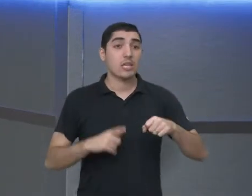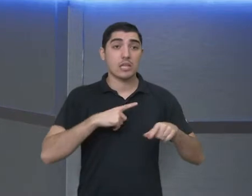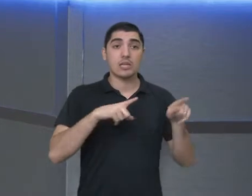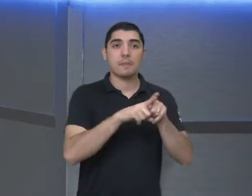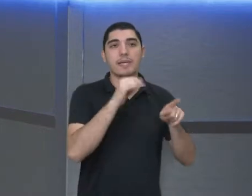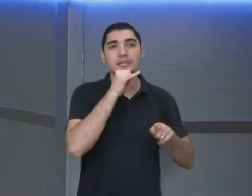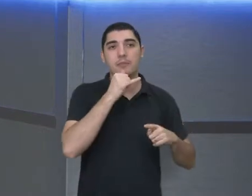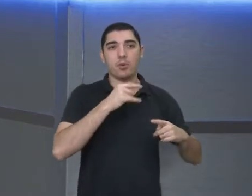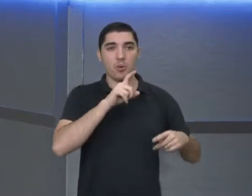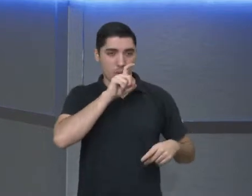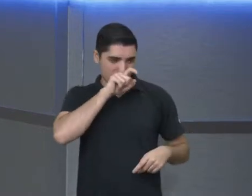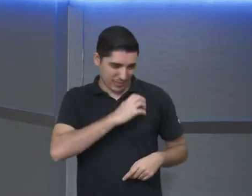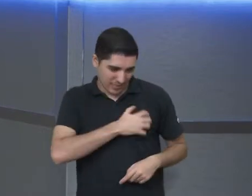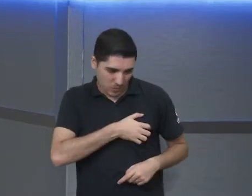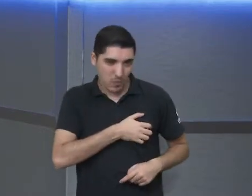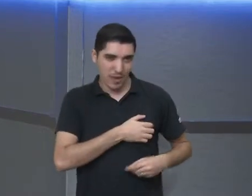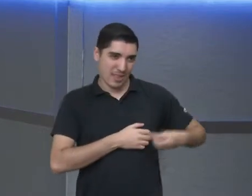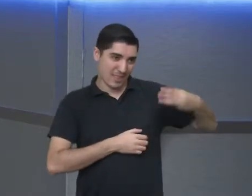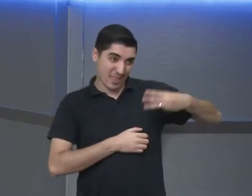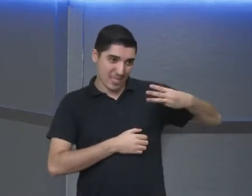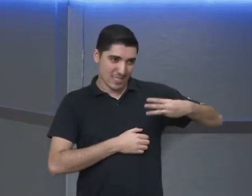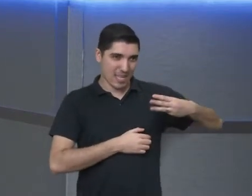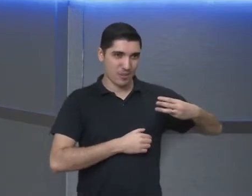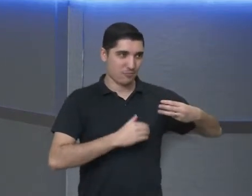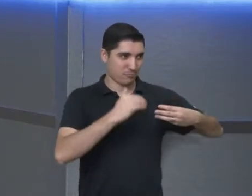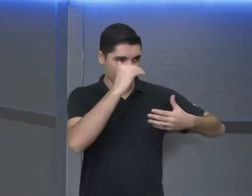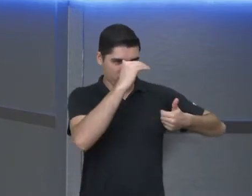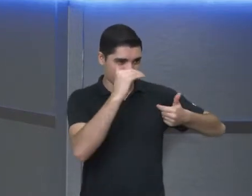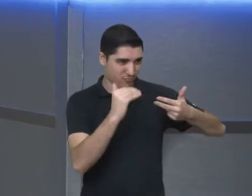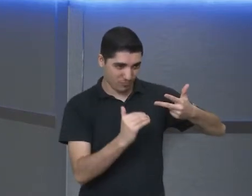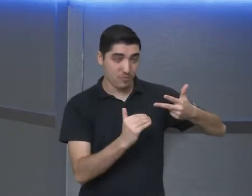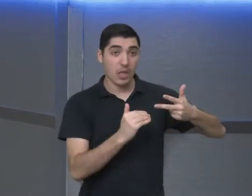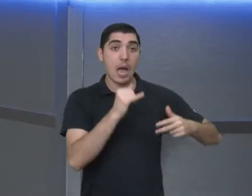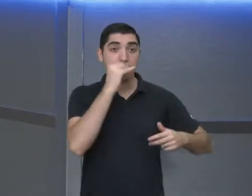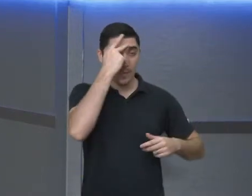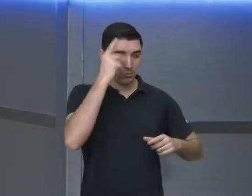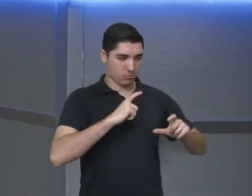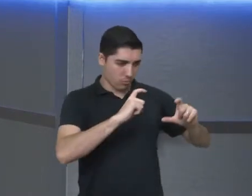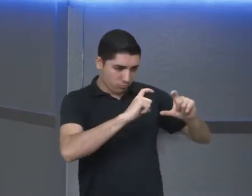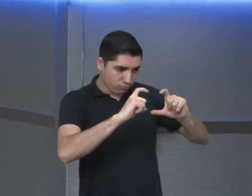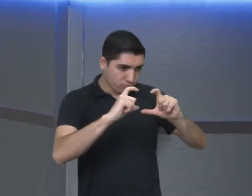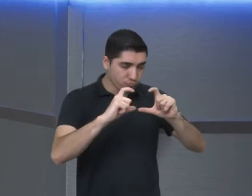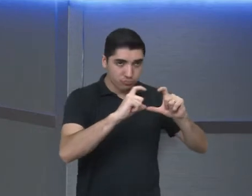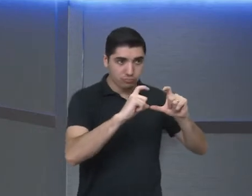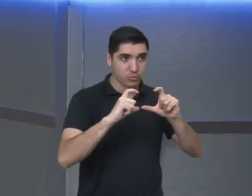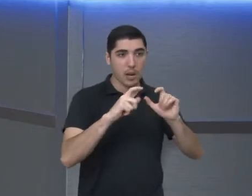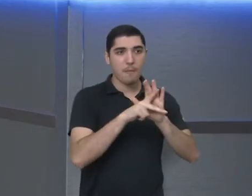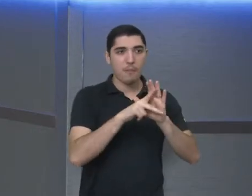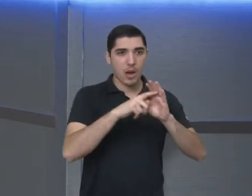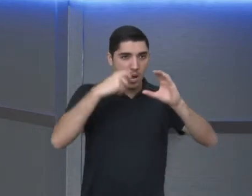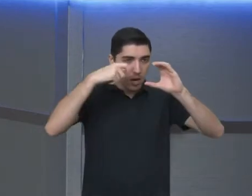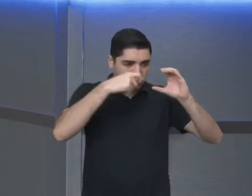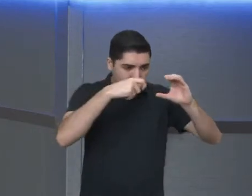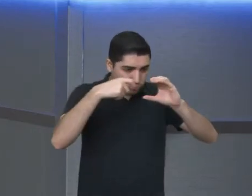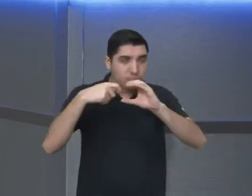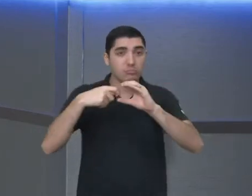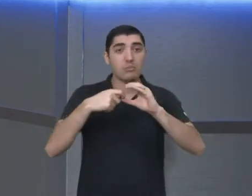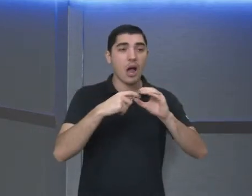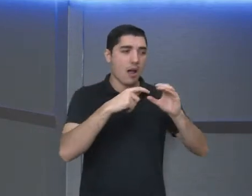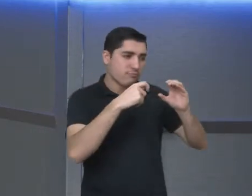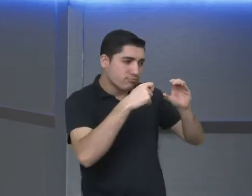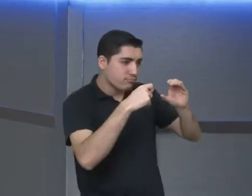estava no atual, e o rádio de hoje, o que você acha do rádio atual? Ele, fraquinho, fraquinho. Você acha que a TV meio que